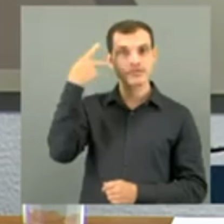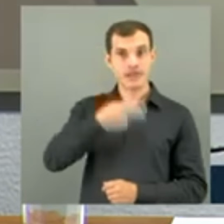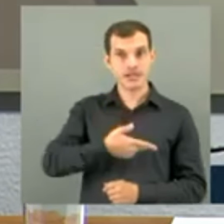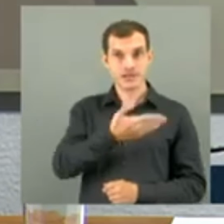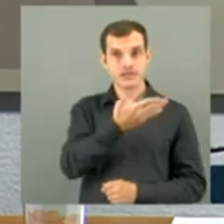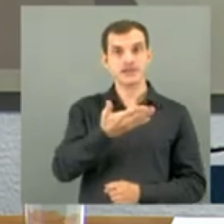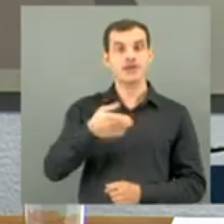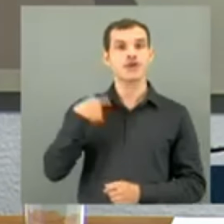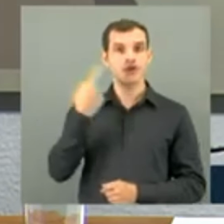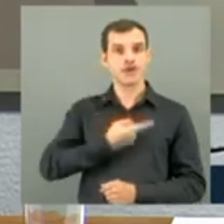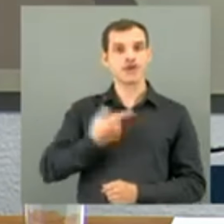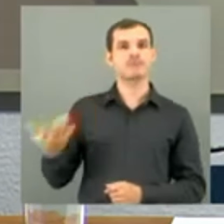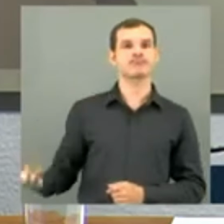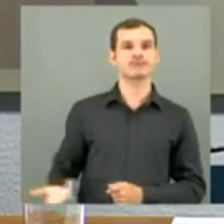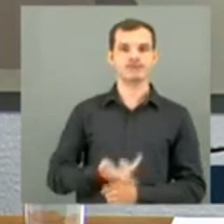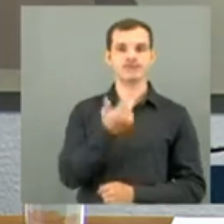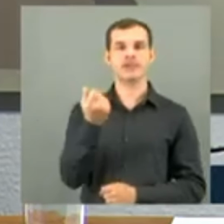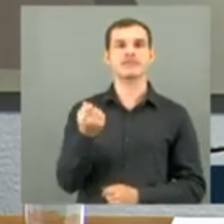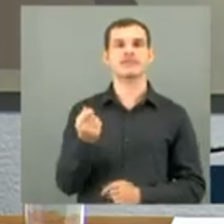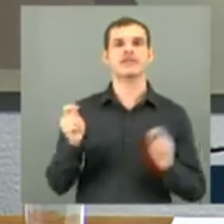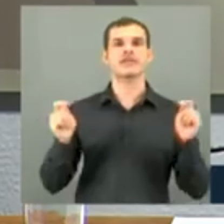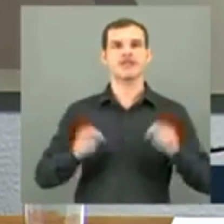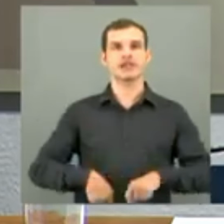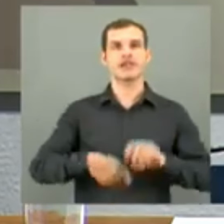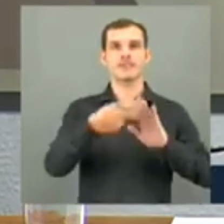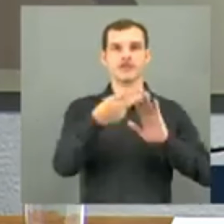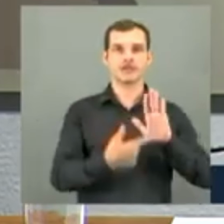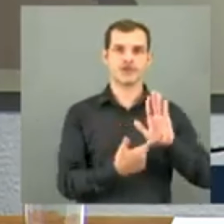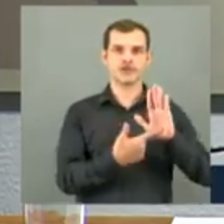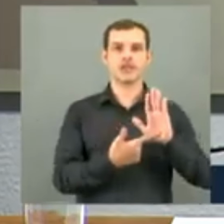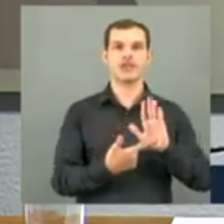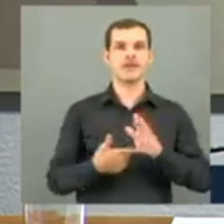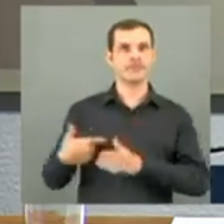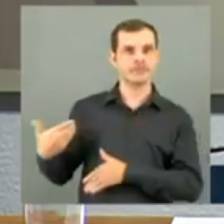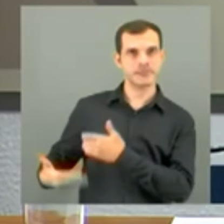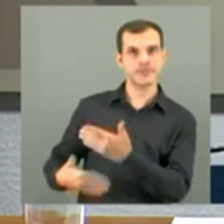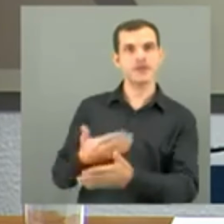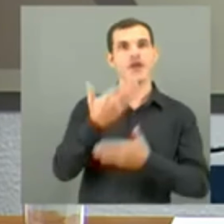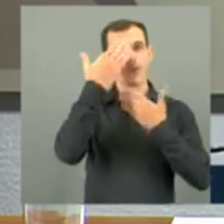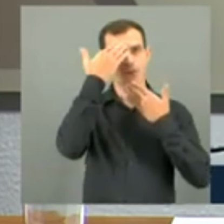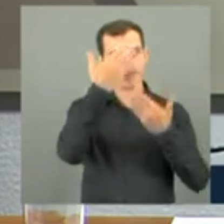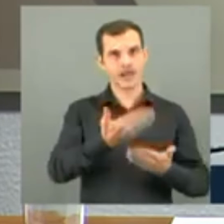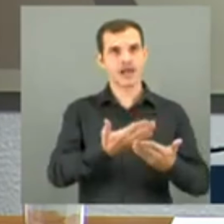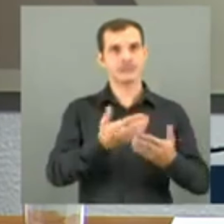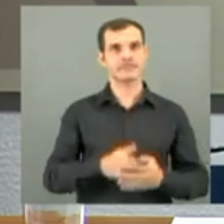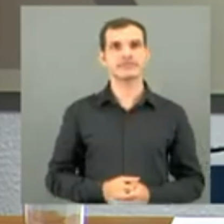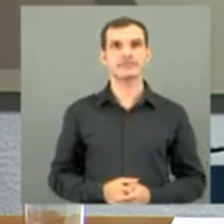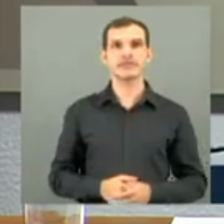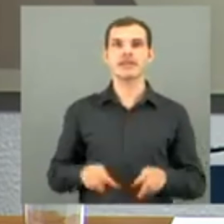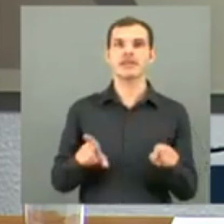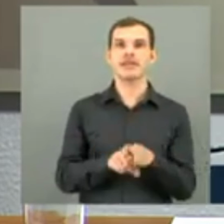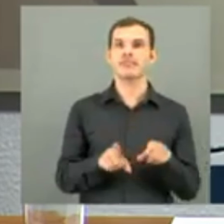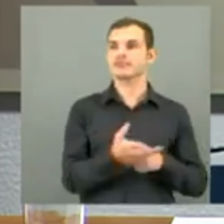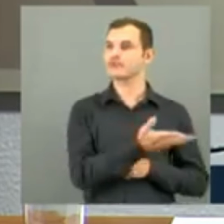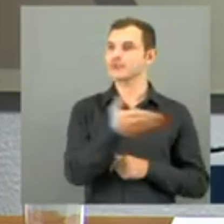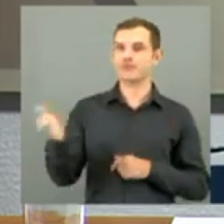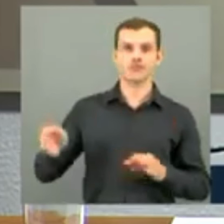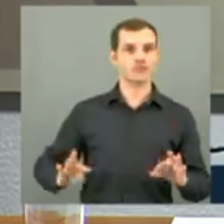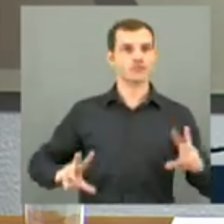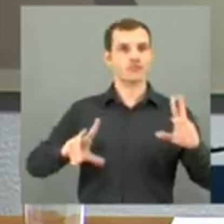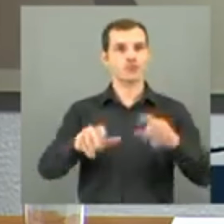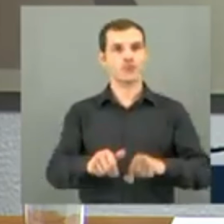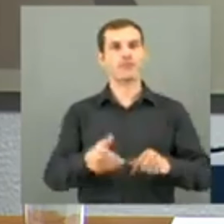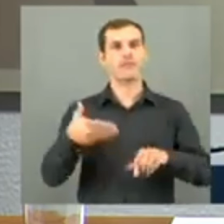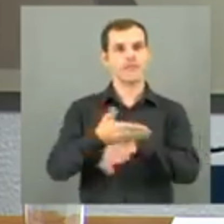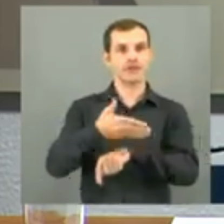para a gente aprimorar o projeto, tá? Muito obrigada. Obrigada a todos, obrigada pela